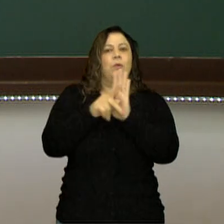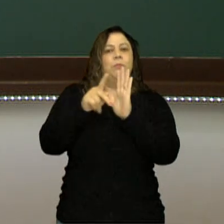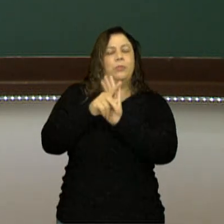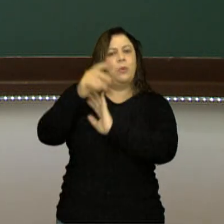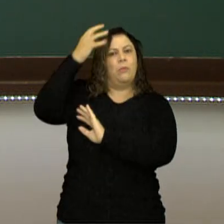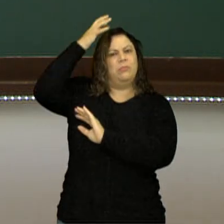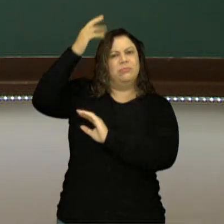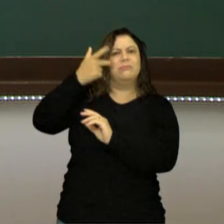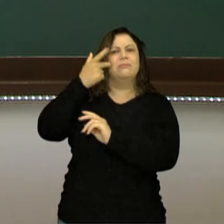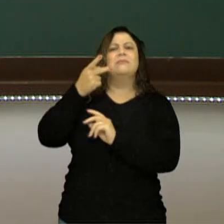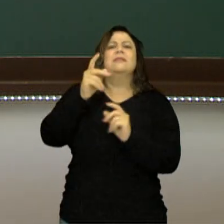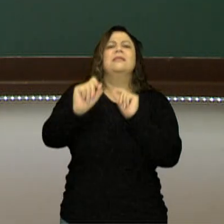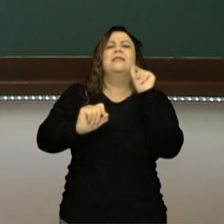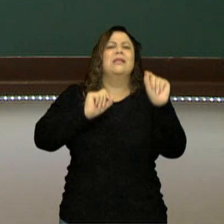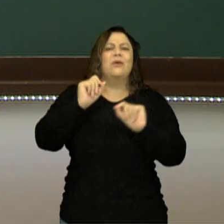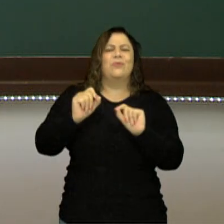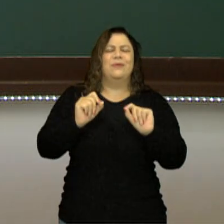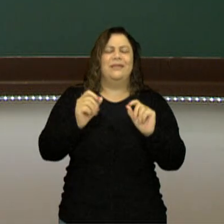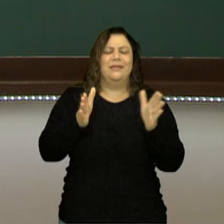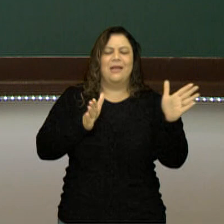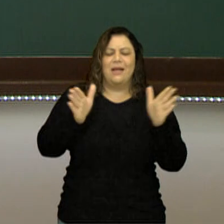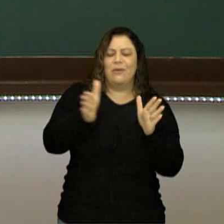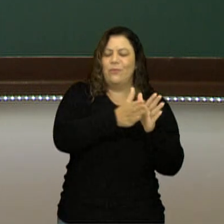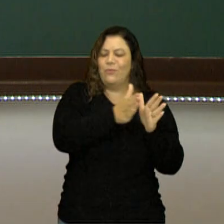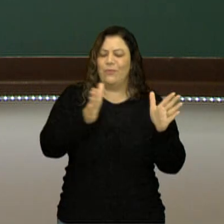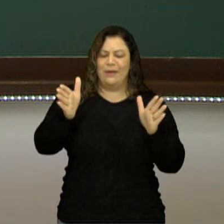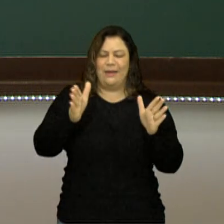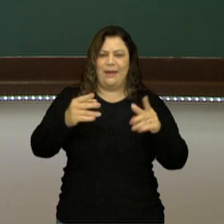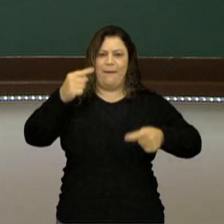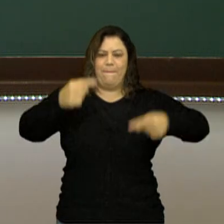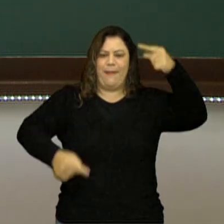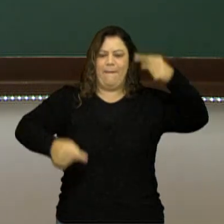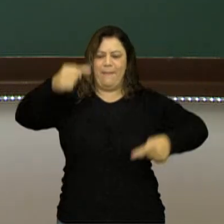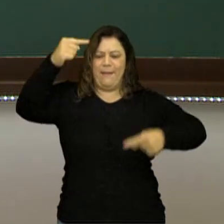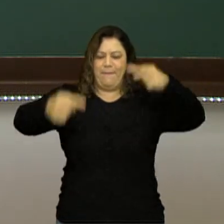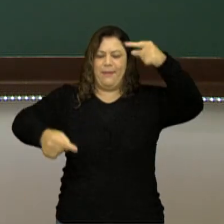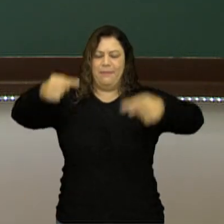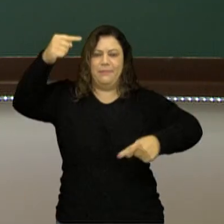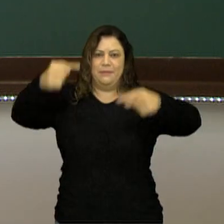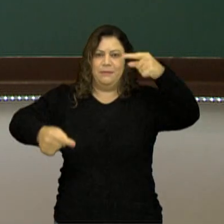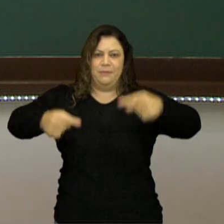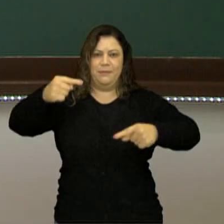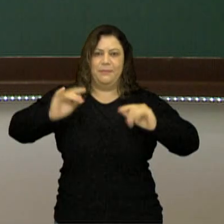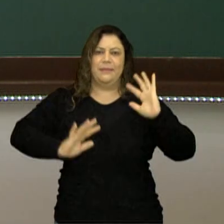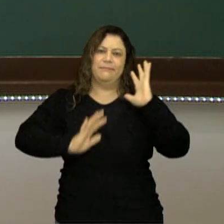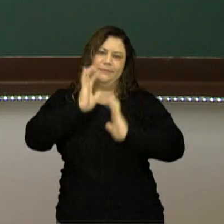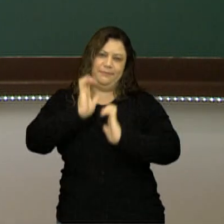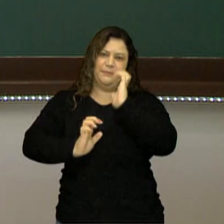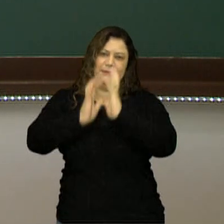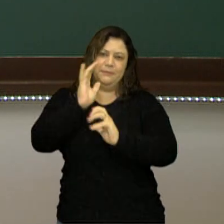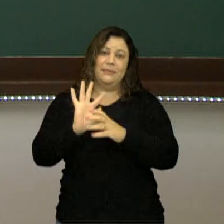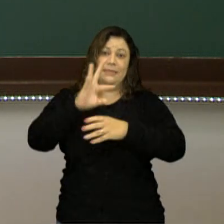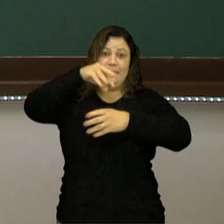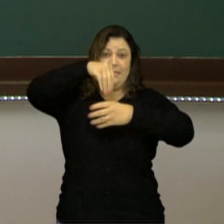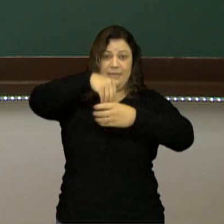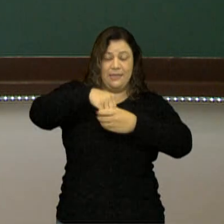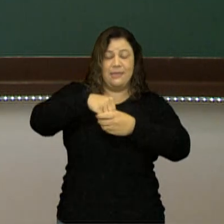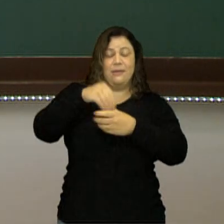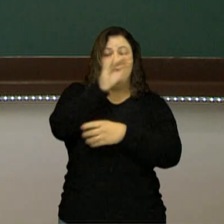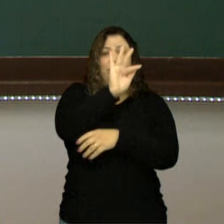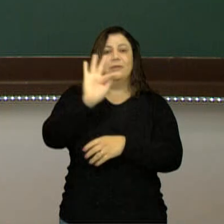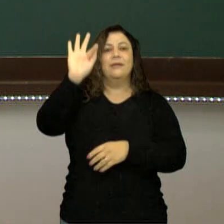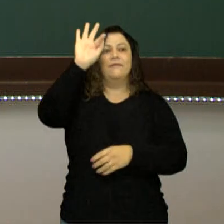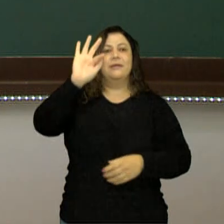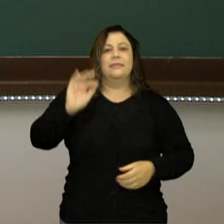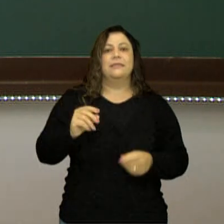isso gerava uma instabilidade dentro do território francês. Aqui nós temos a Noite